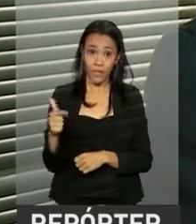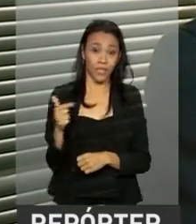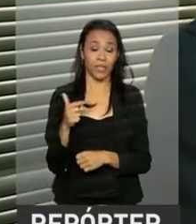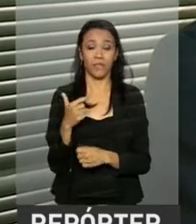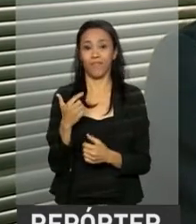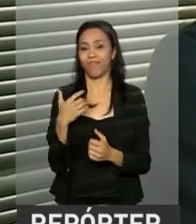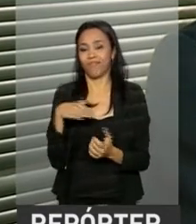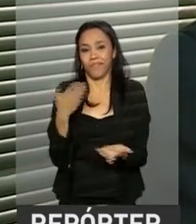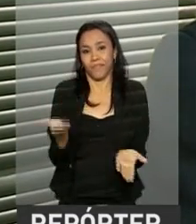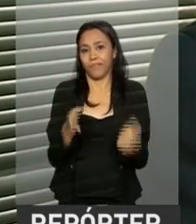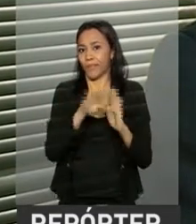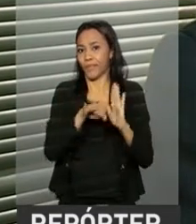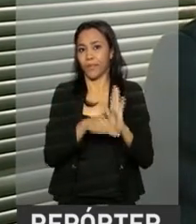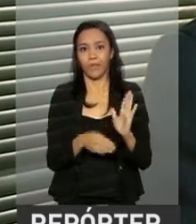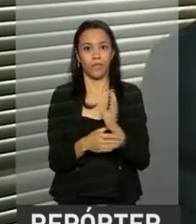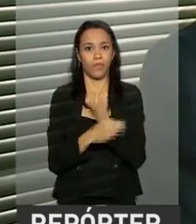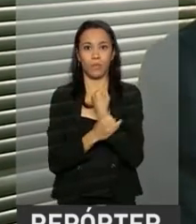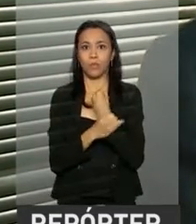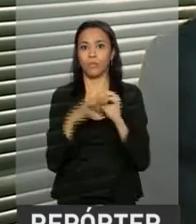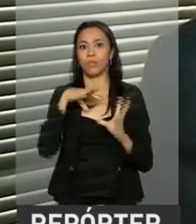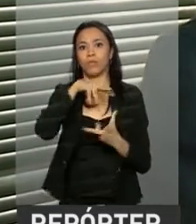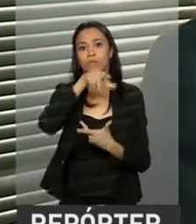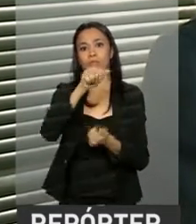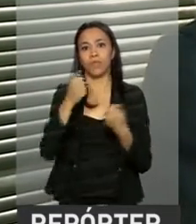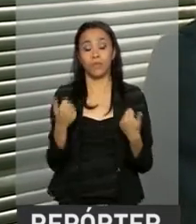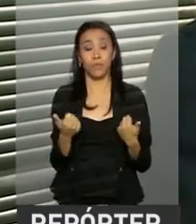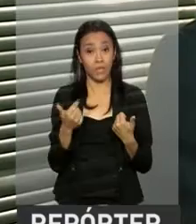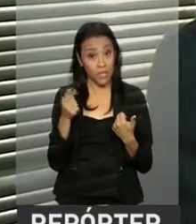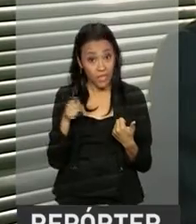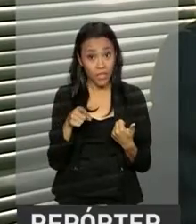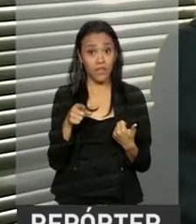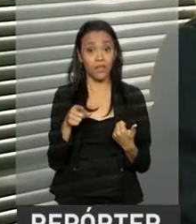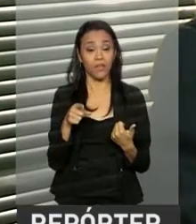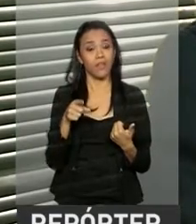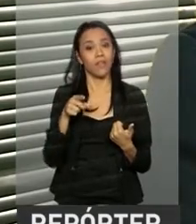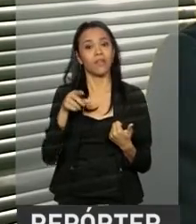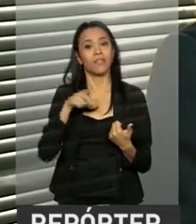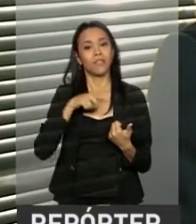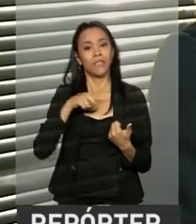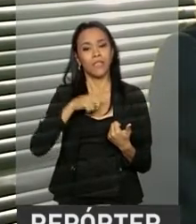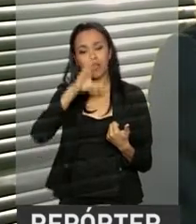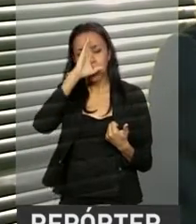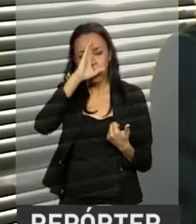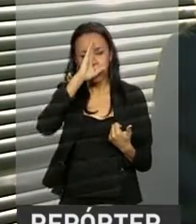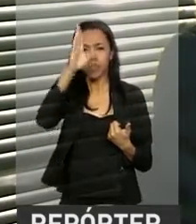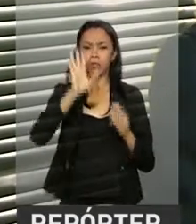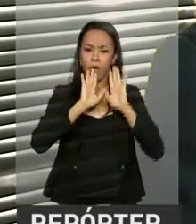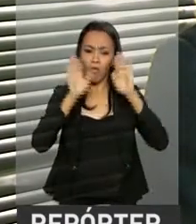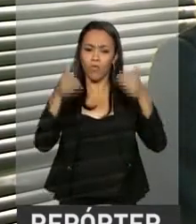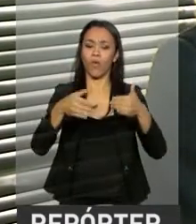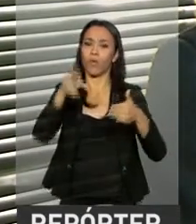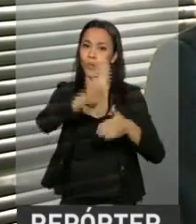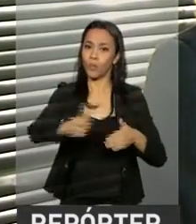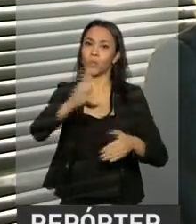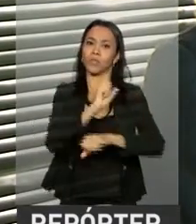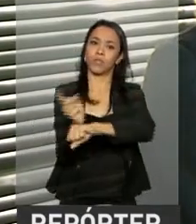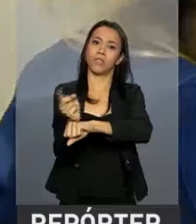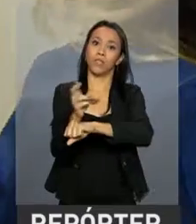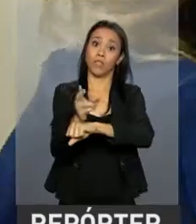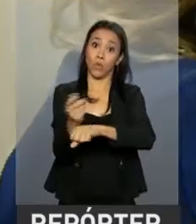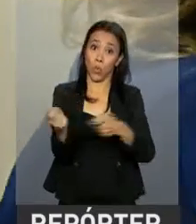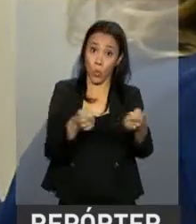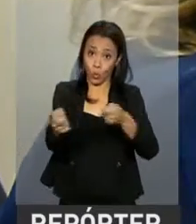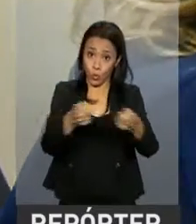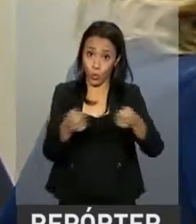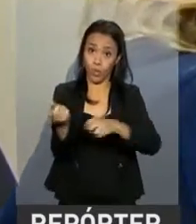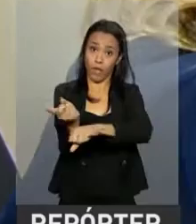de segurança no trânsito no mundo que não contemple como ponto fundamental o controle da velocidade